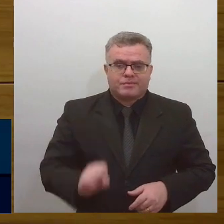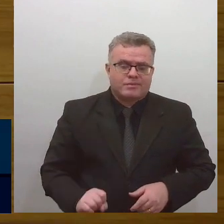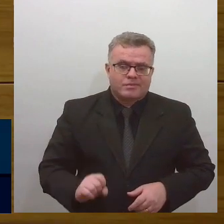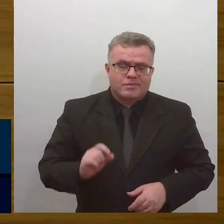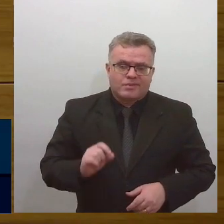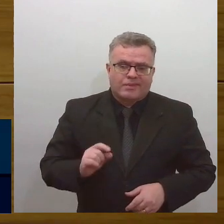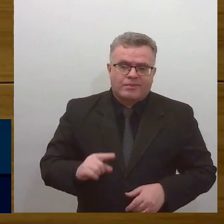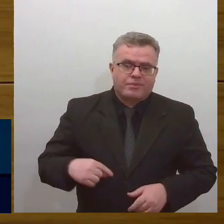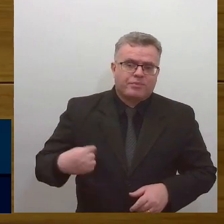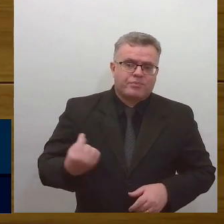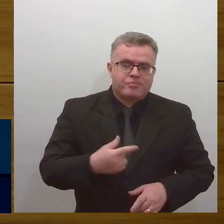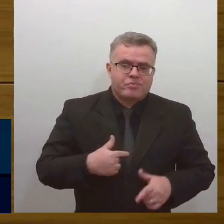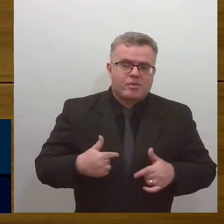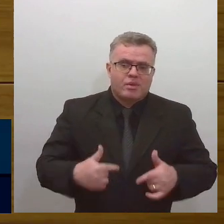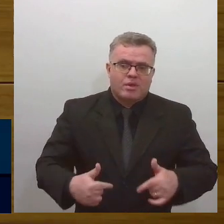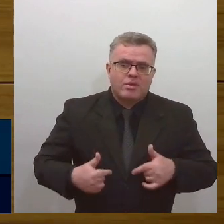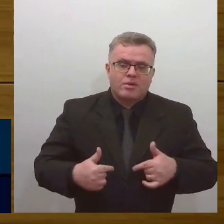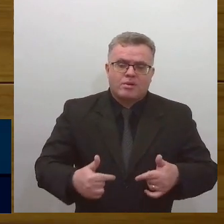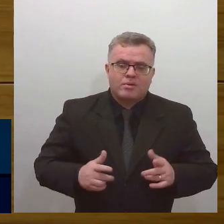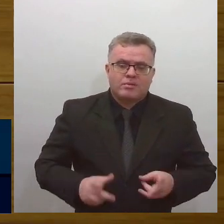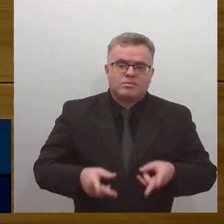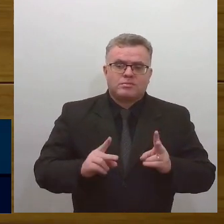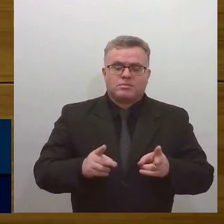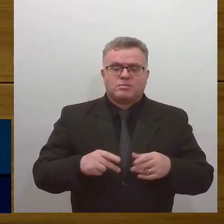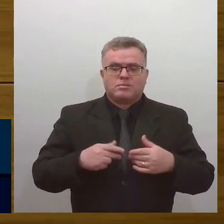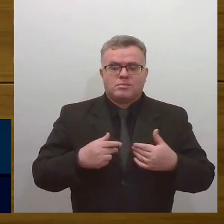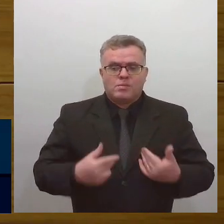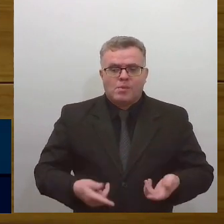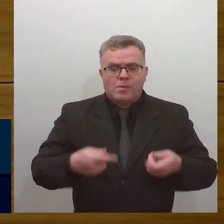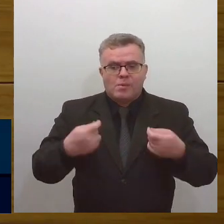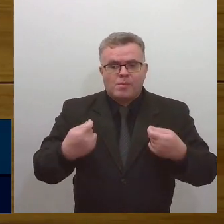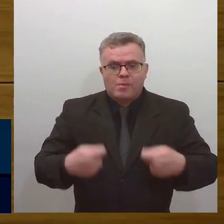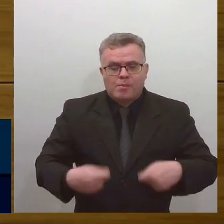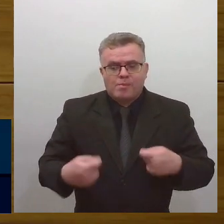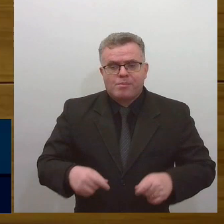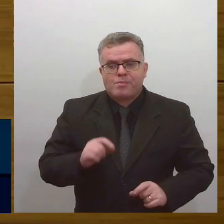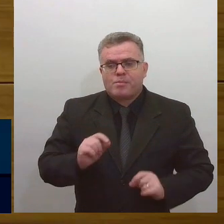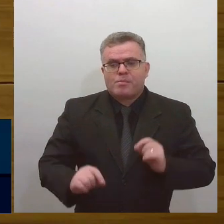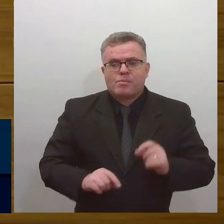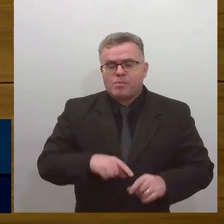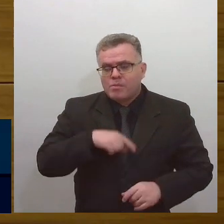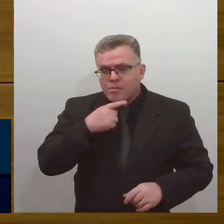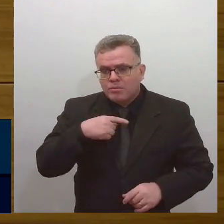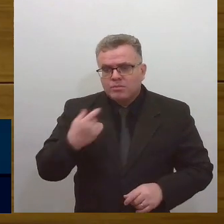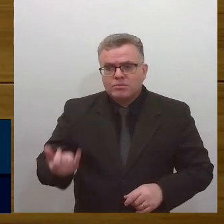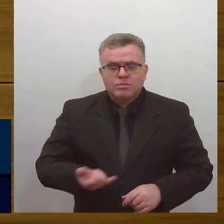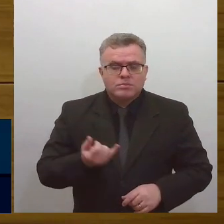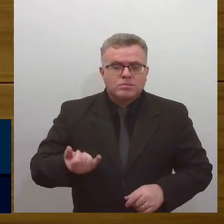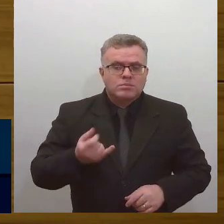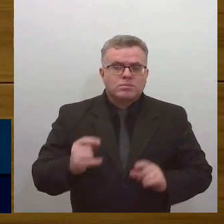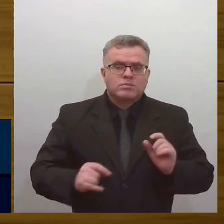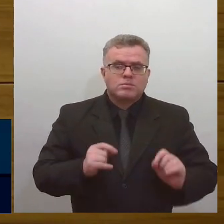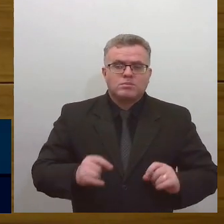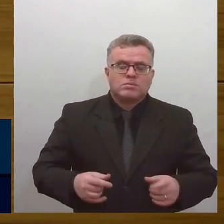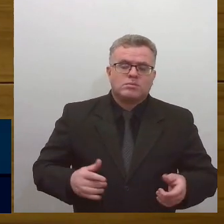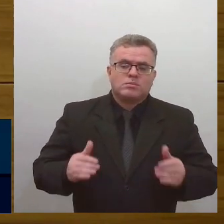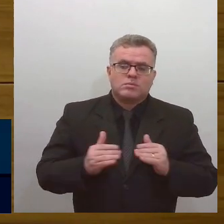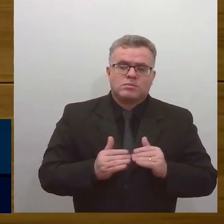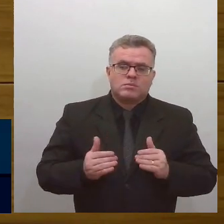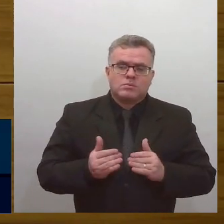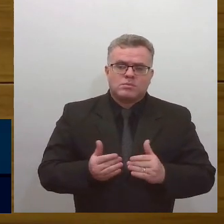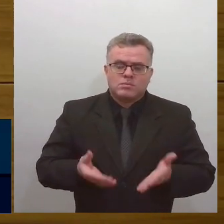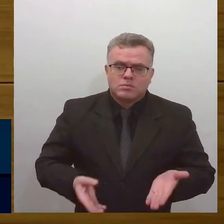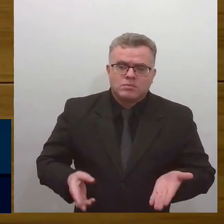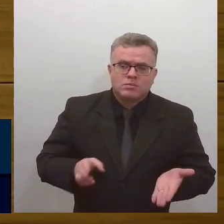estudo também mas ele carece ainda de uma dúvida importante né de uma questão importante Porque os